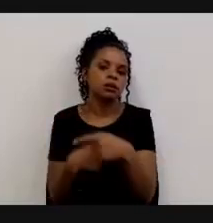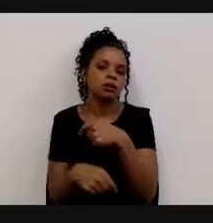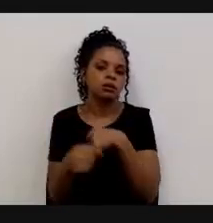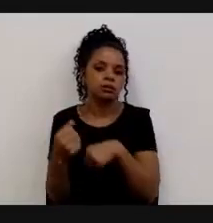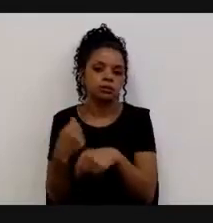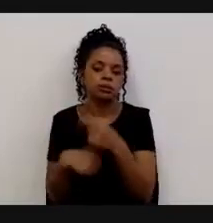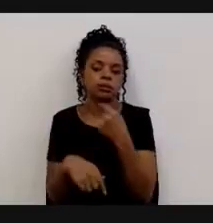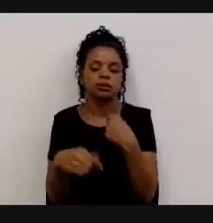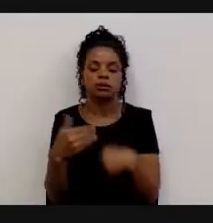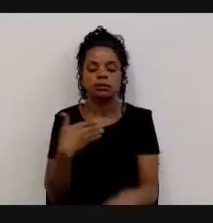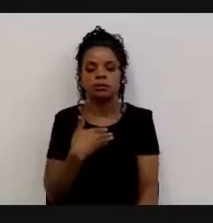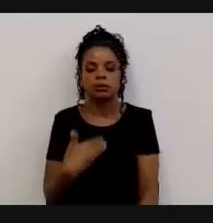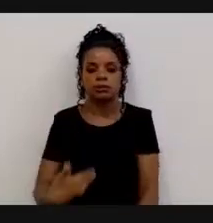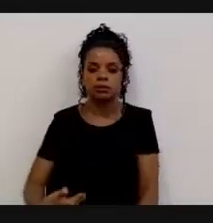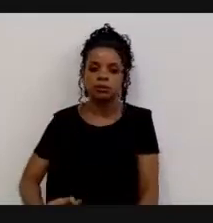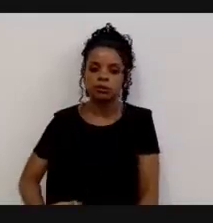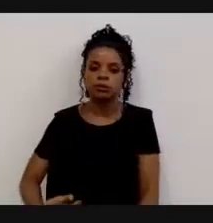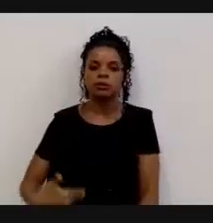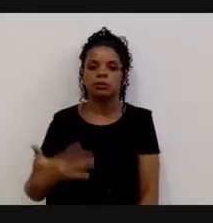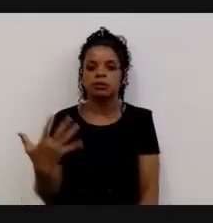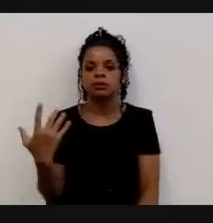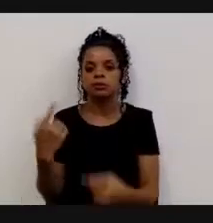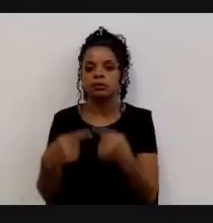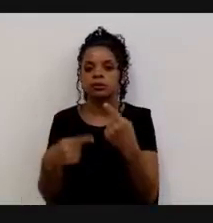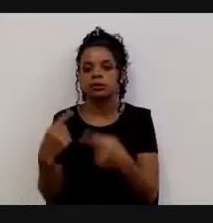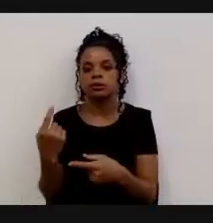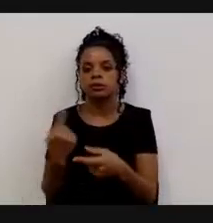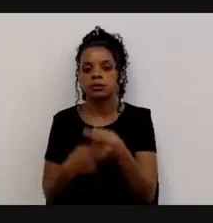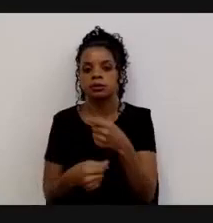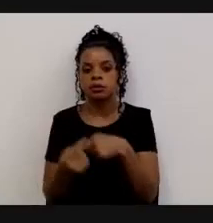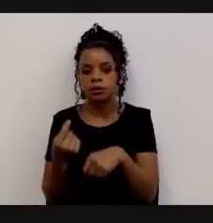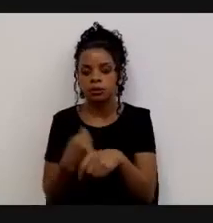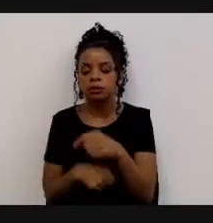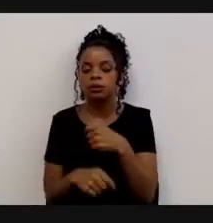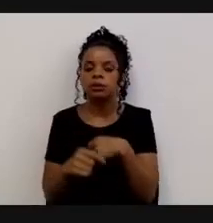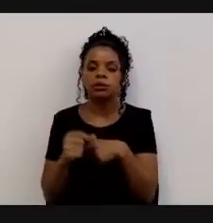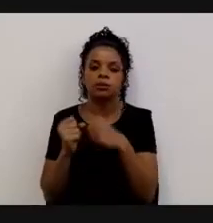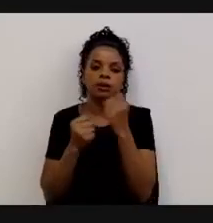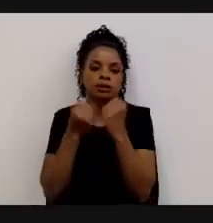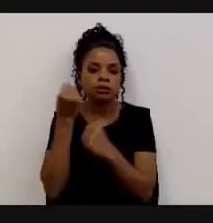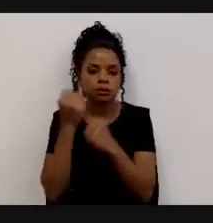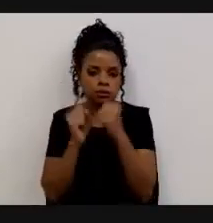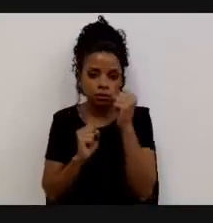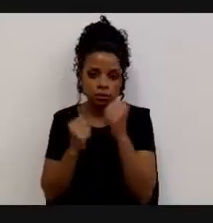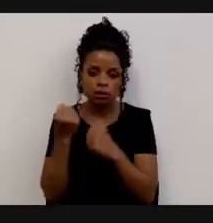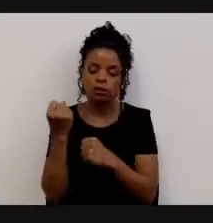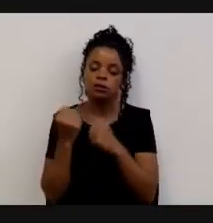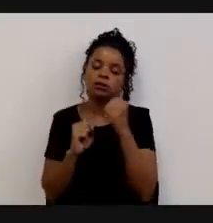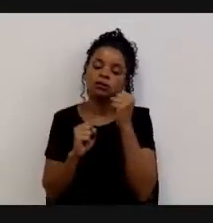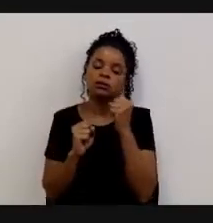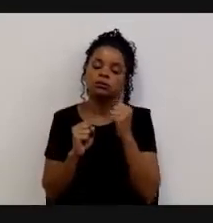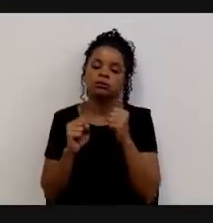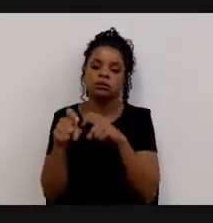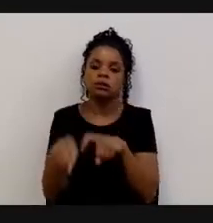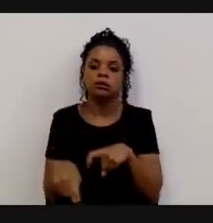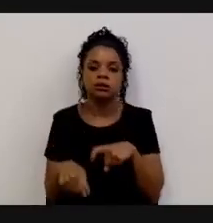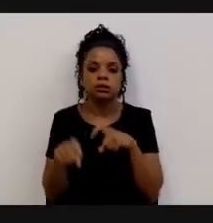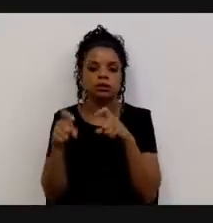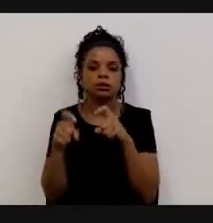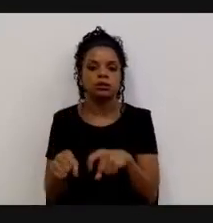política brasileira, política econômica, política industrial, política